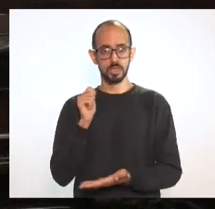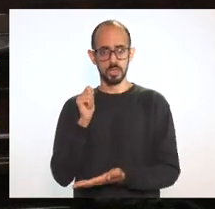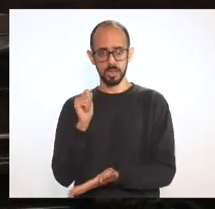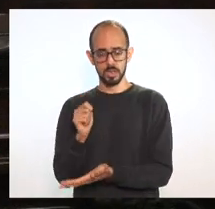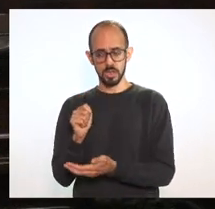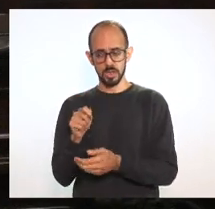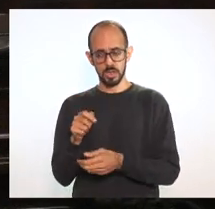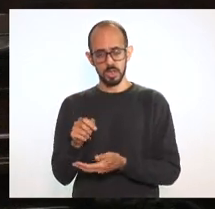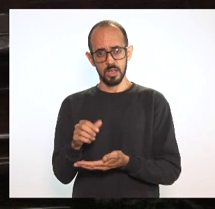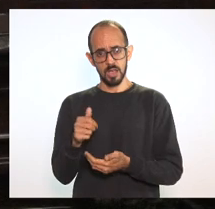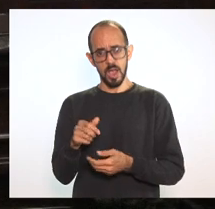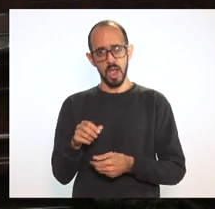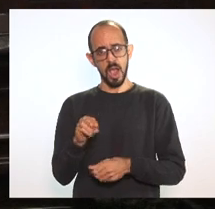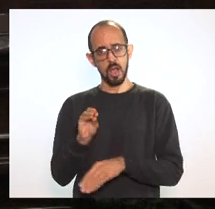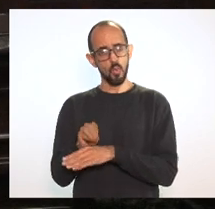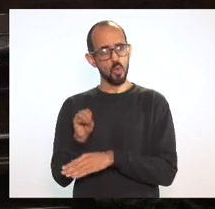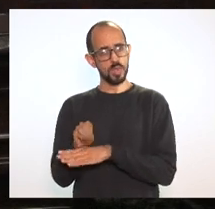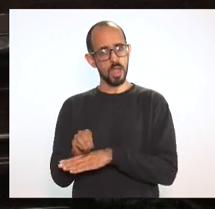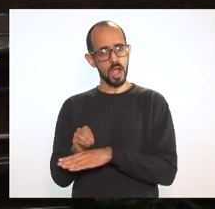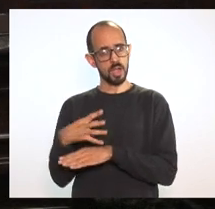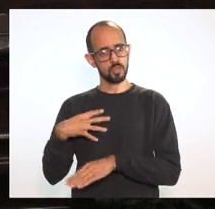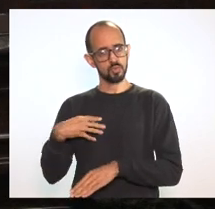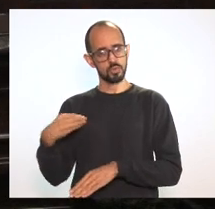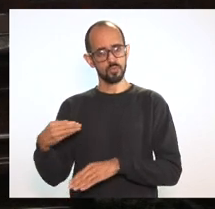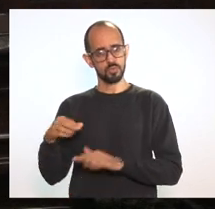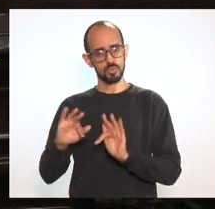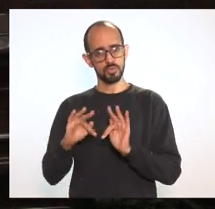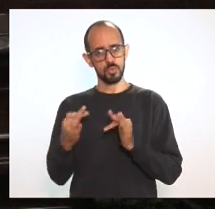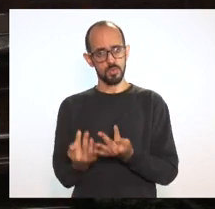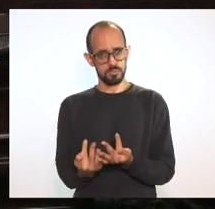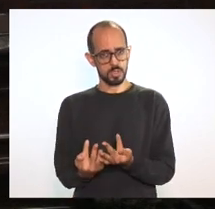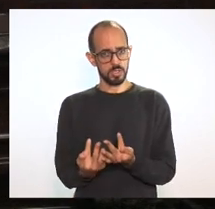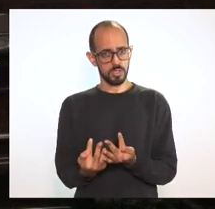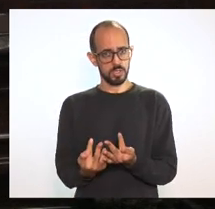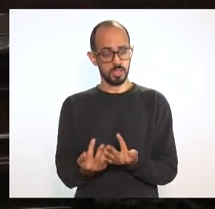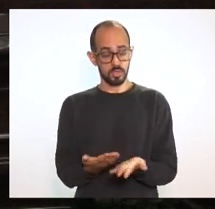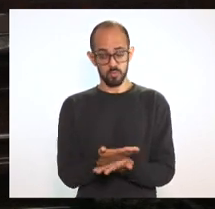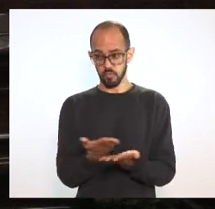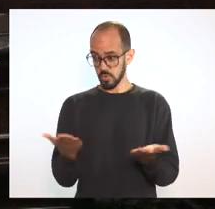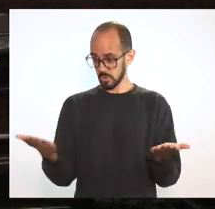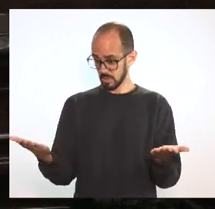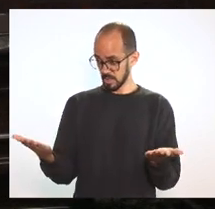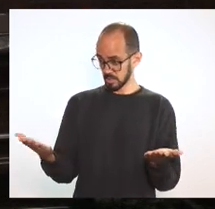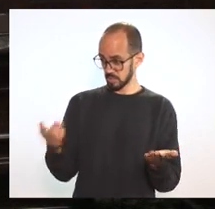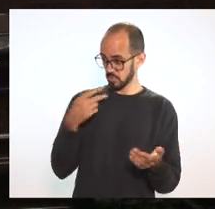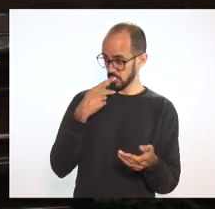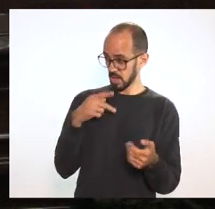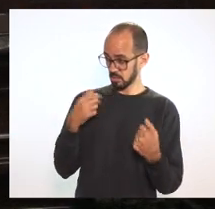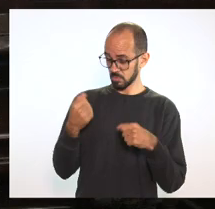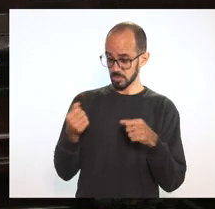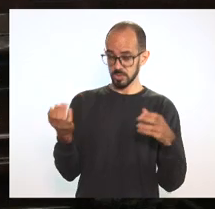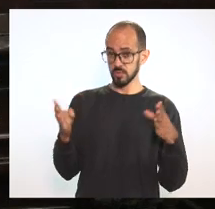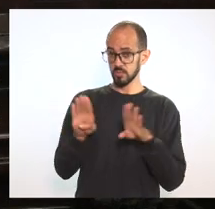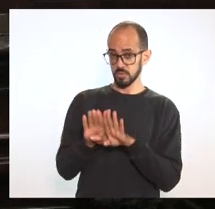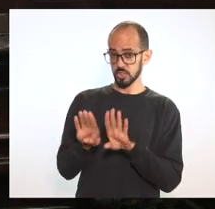sua filha e sua família. E vocês pregam o lockdown,